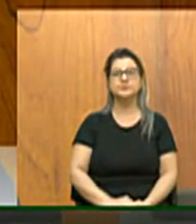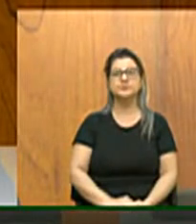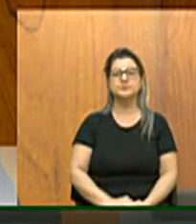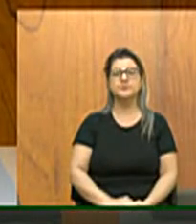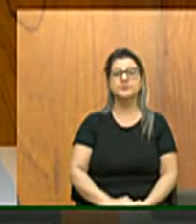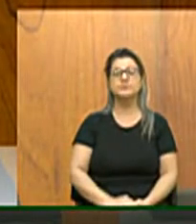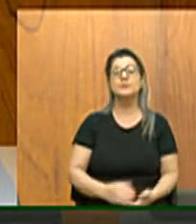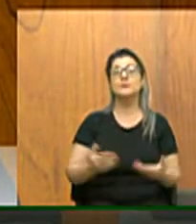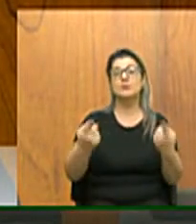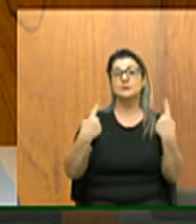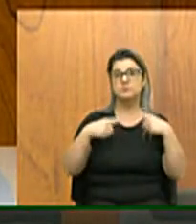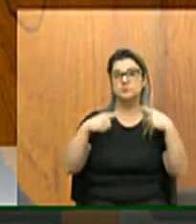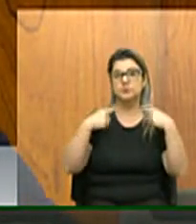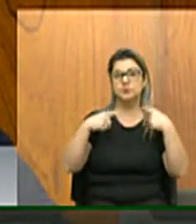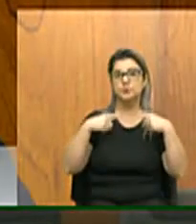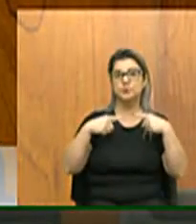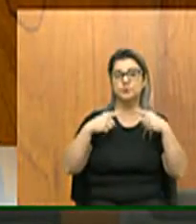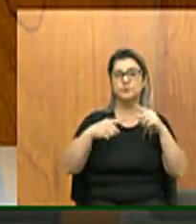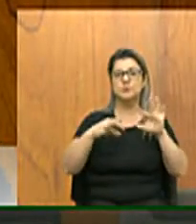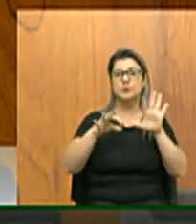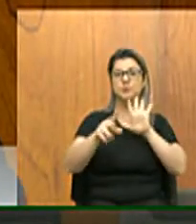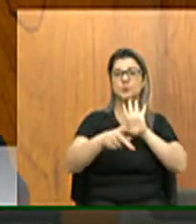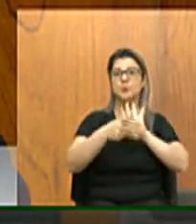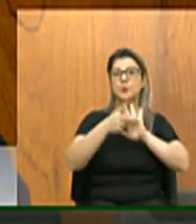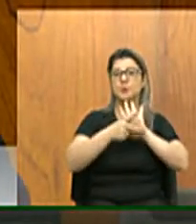Está em discussão o projeto